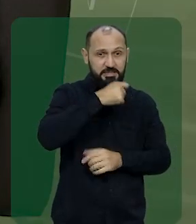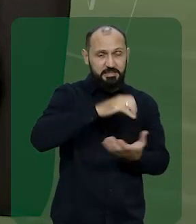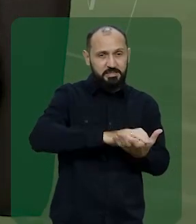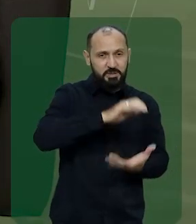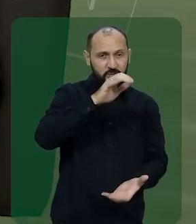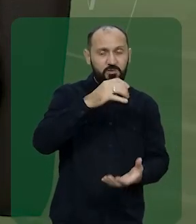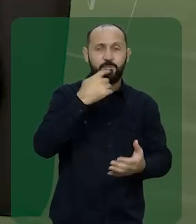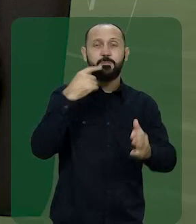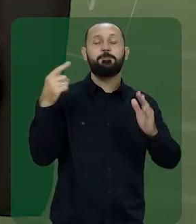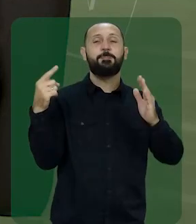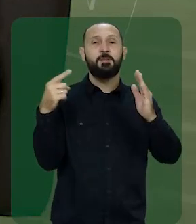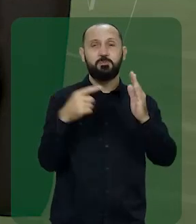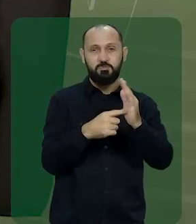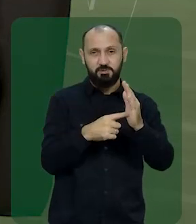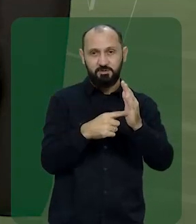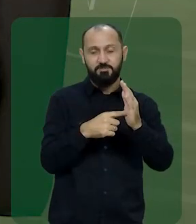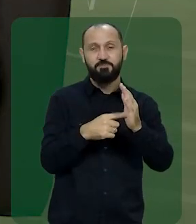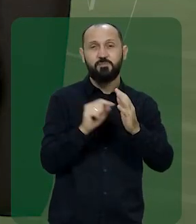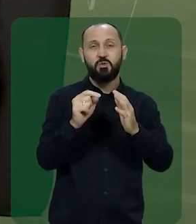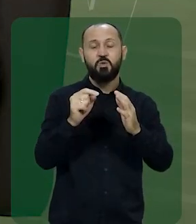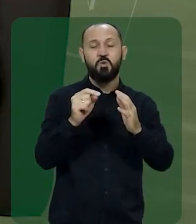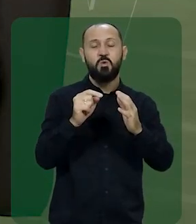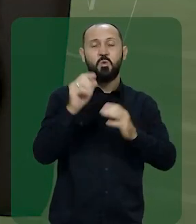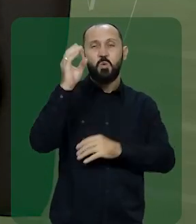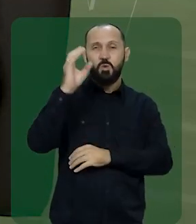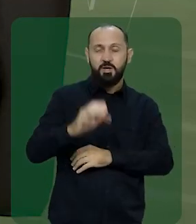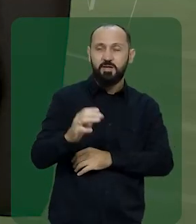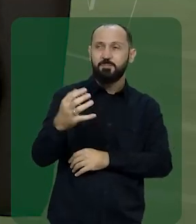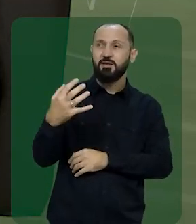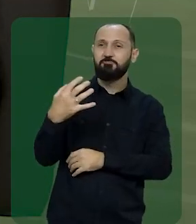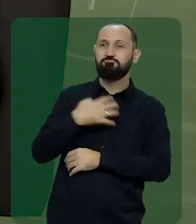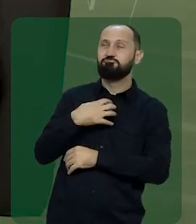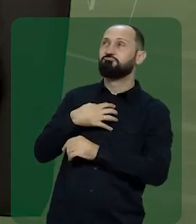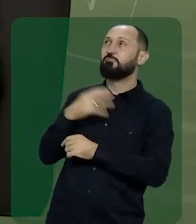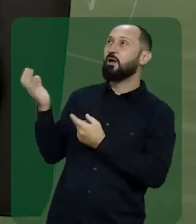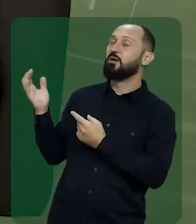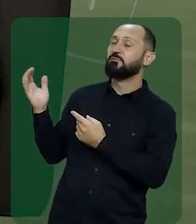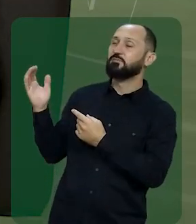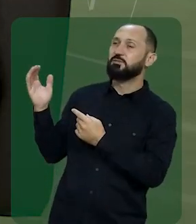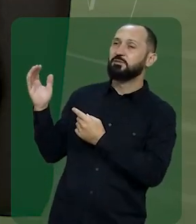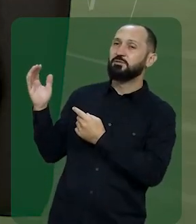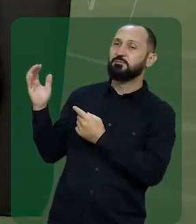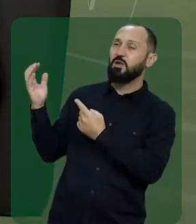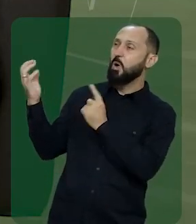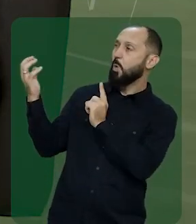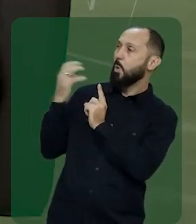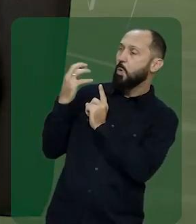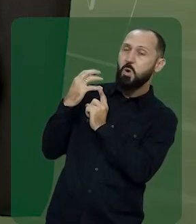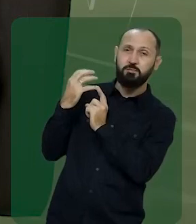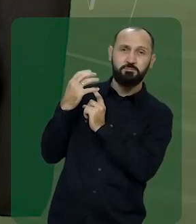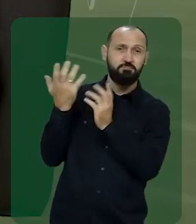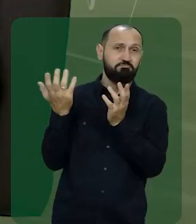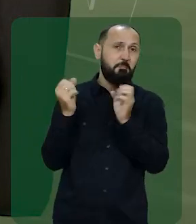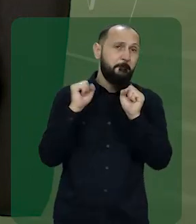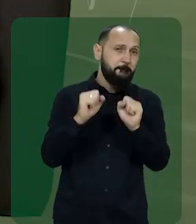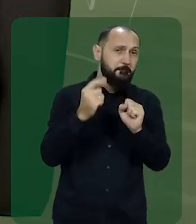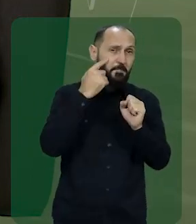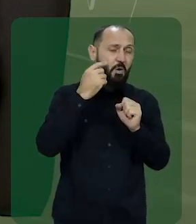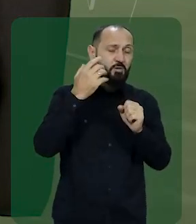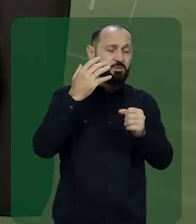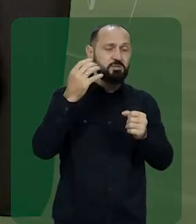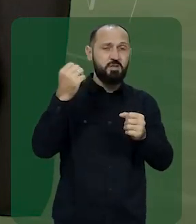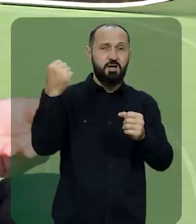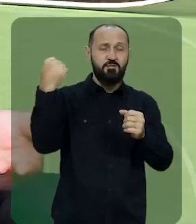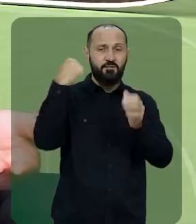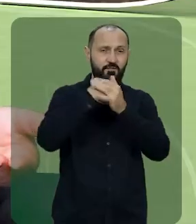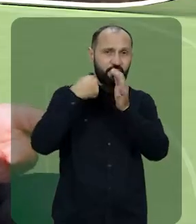senhora acredita que nós vamos conseguir fazer com que essa pessoa idosa ela